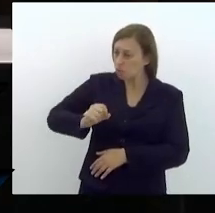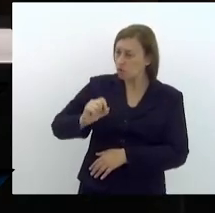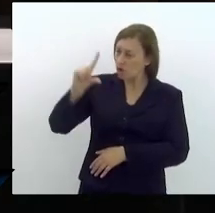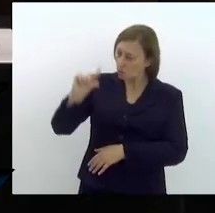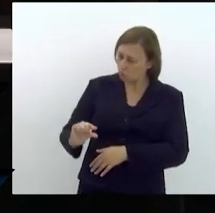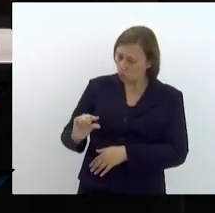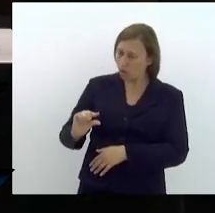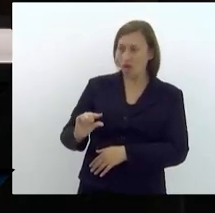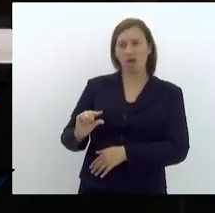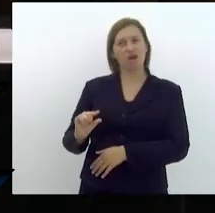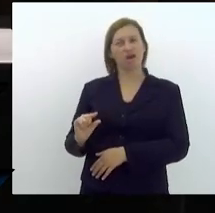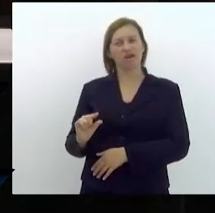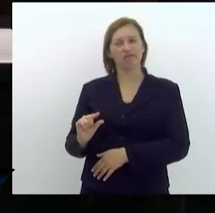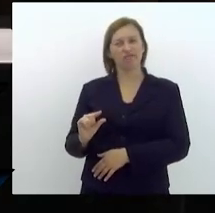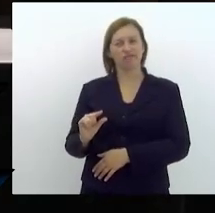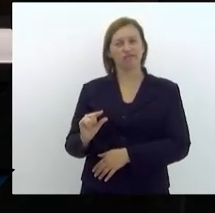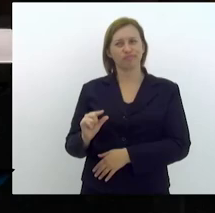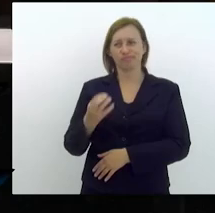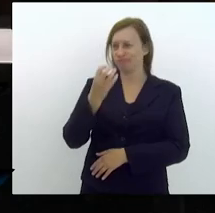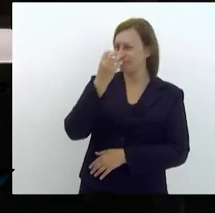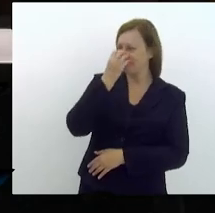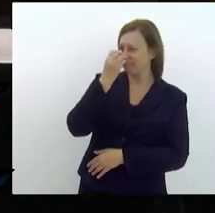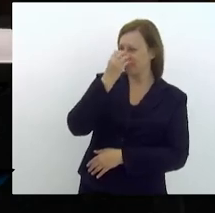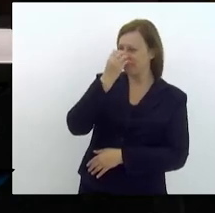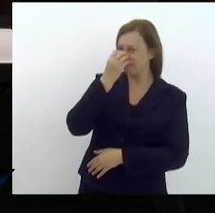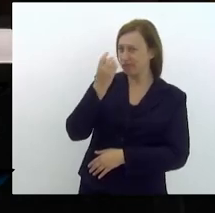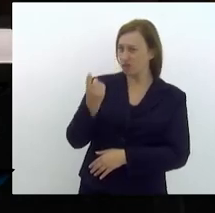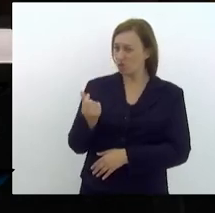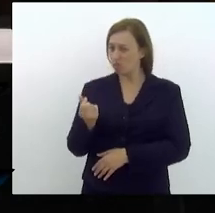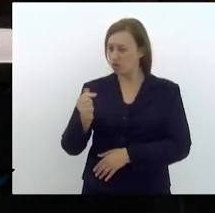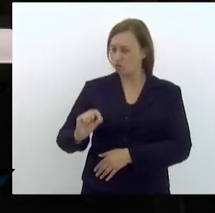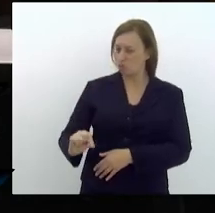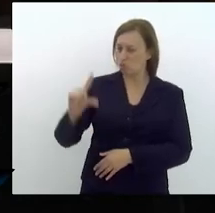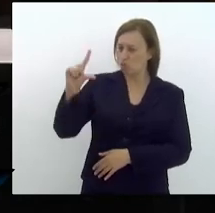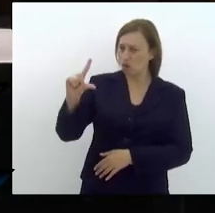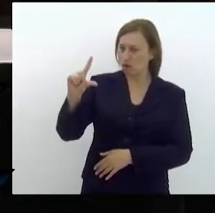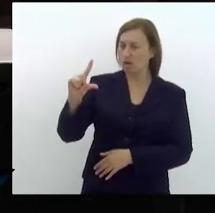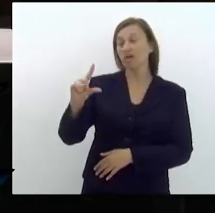para boi dormir aqueles que acreditaram nisso então